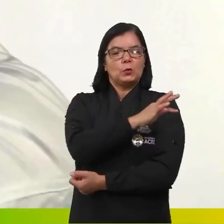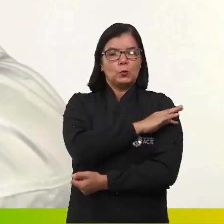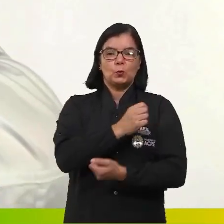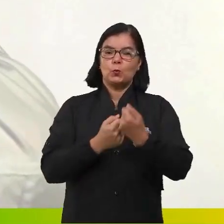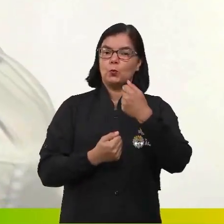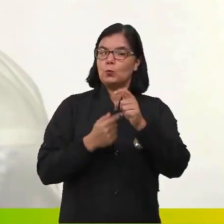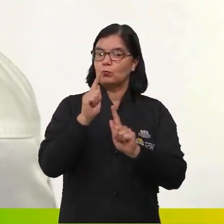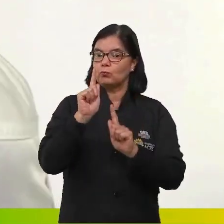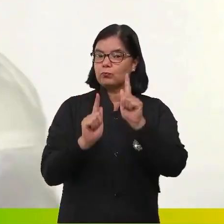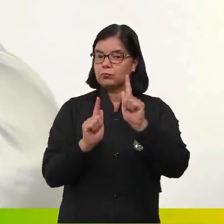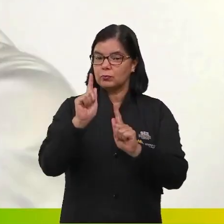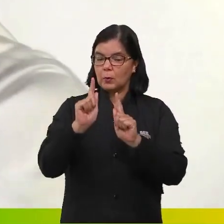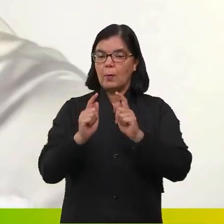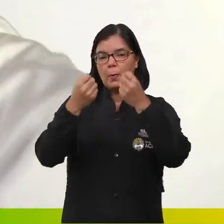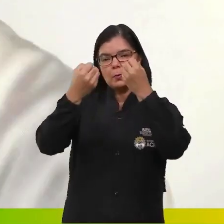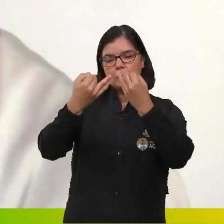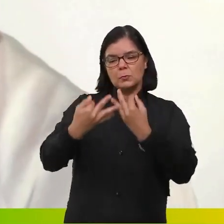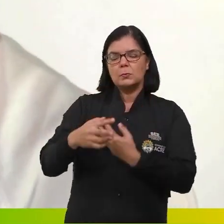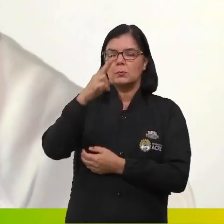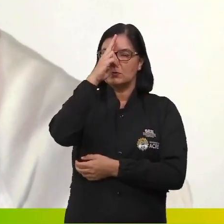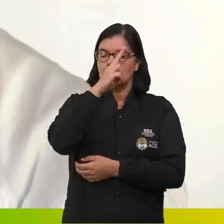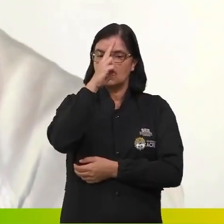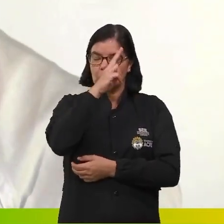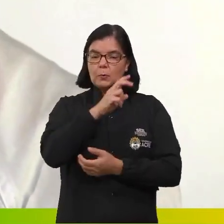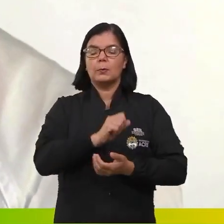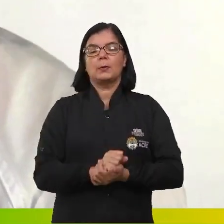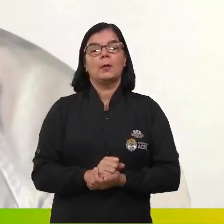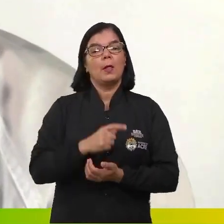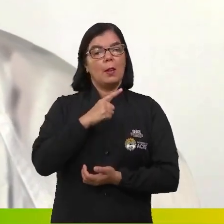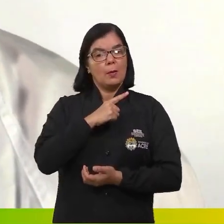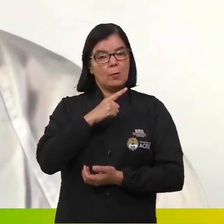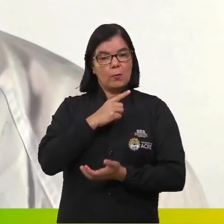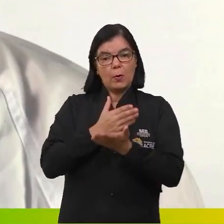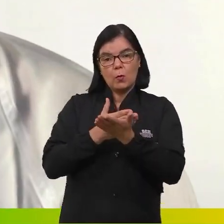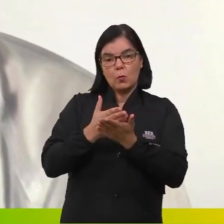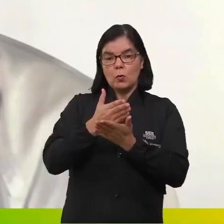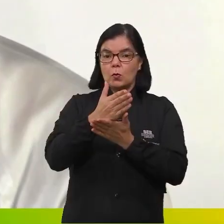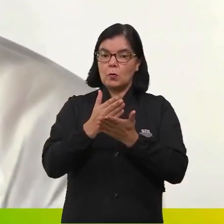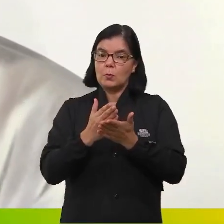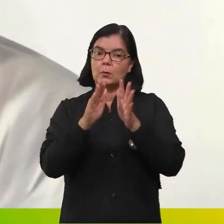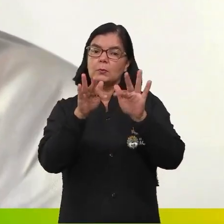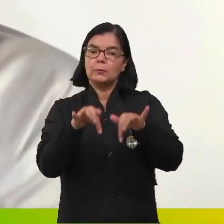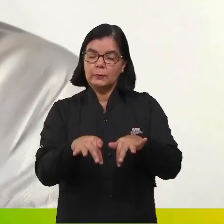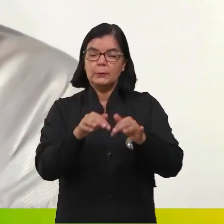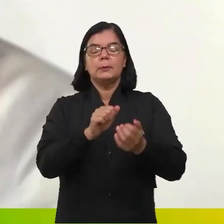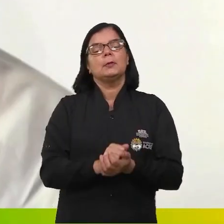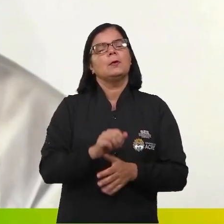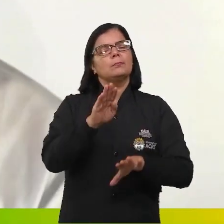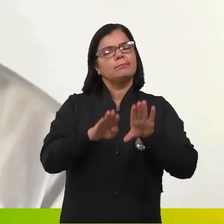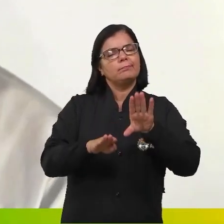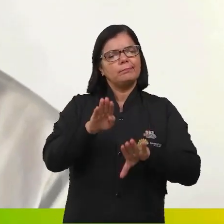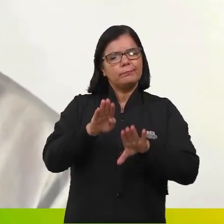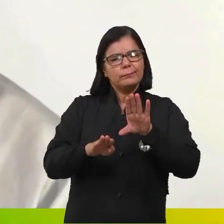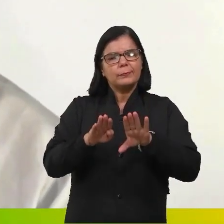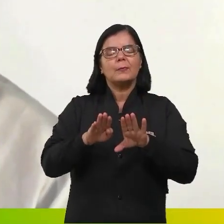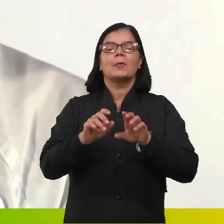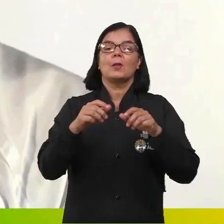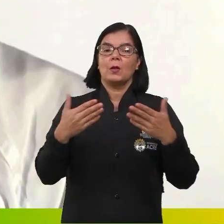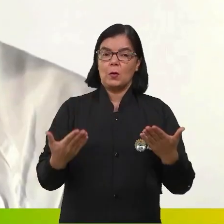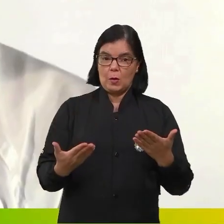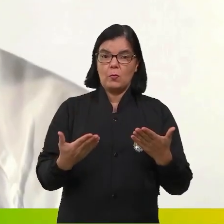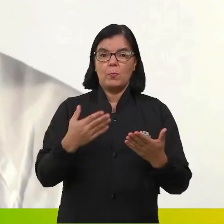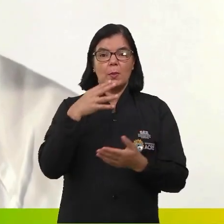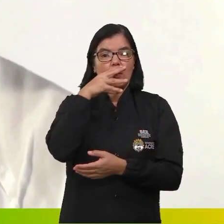gesto para contar uma história. Essa história ela vai ter início, meio e fim, embora ela seja